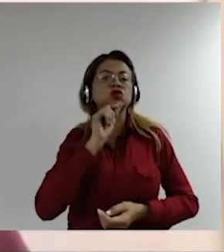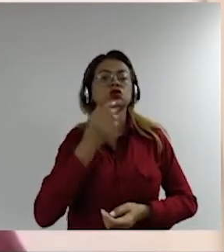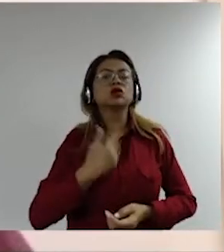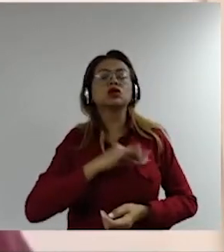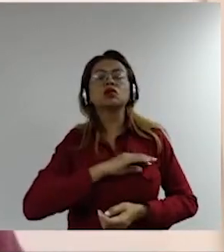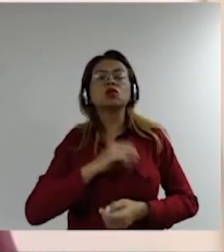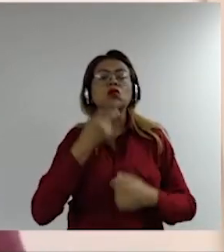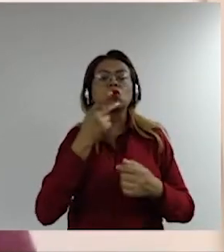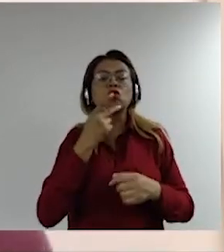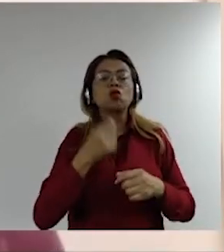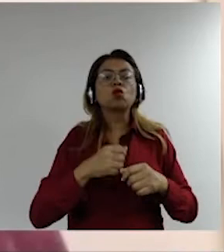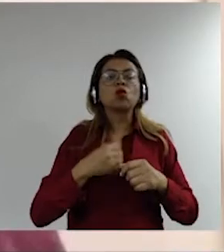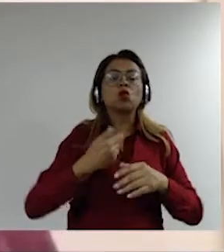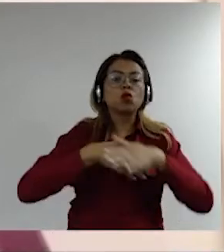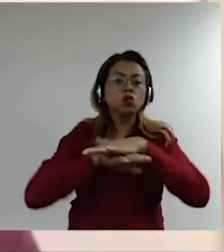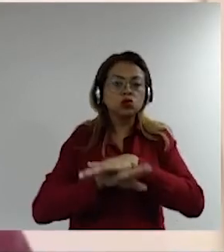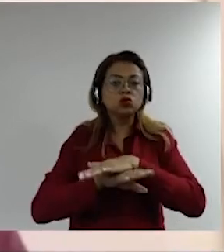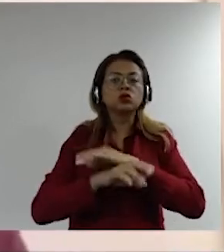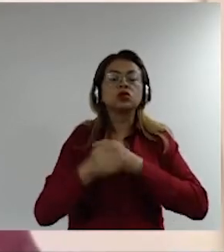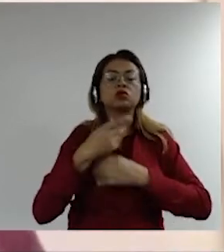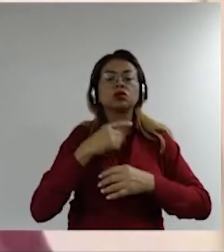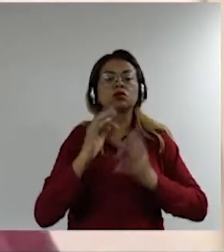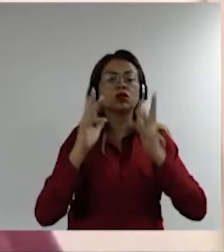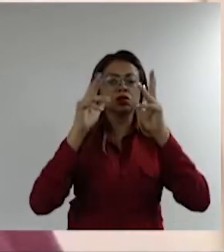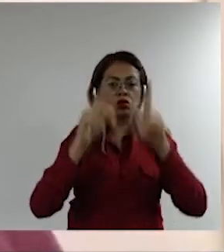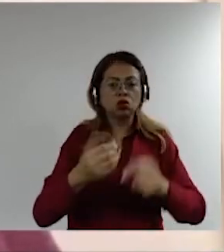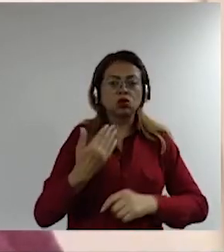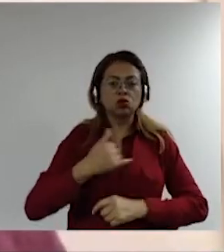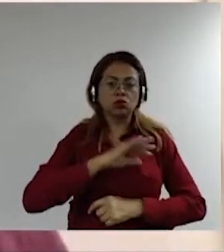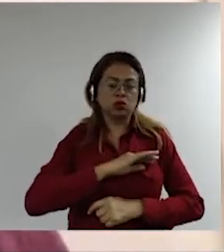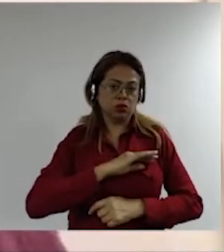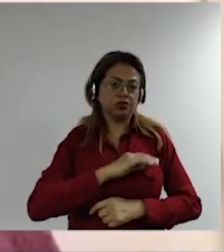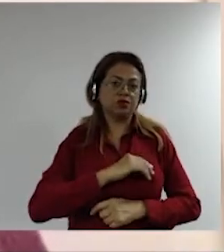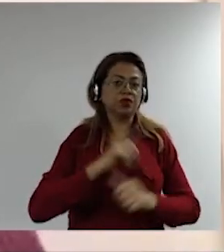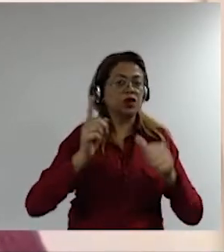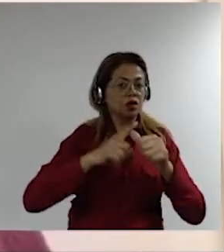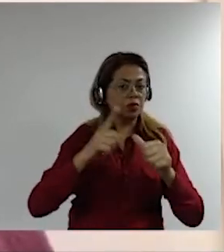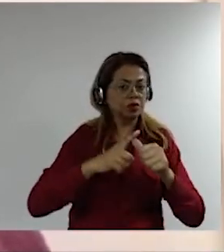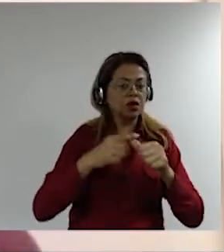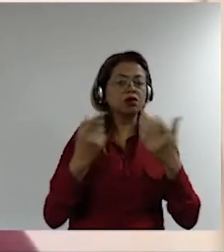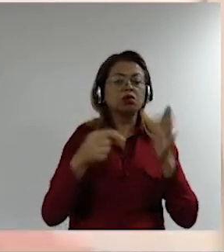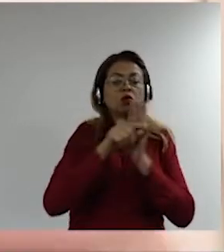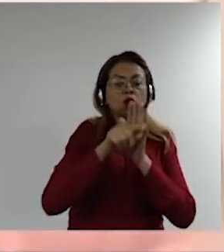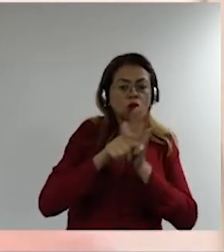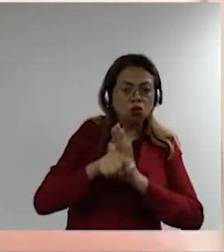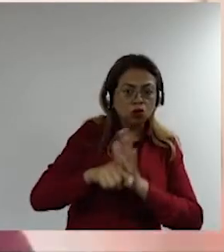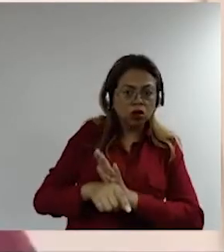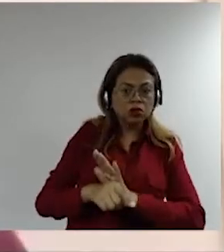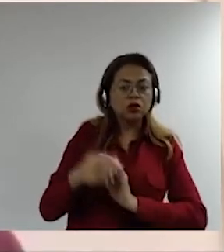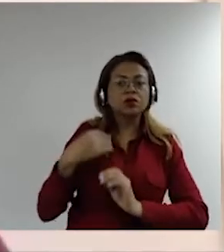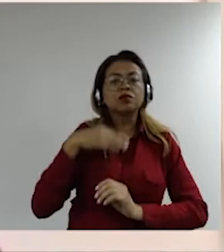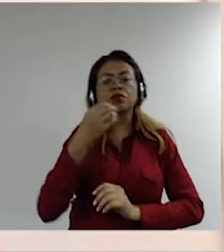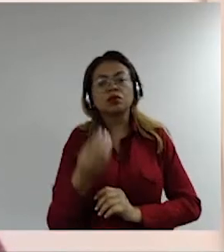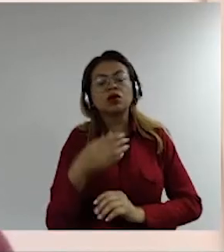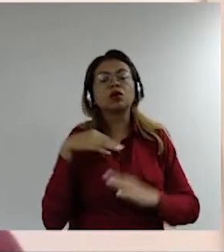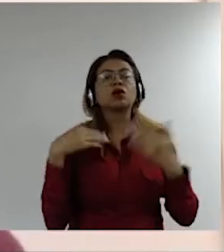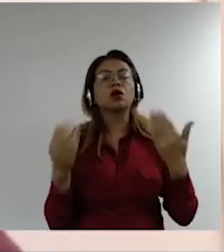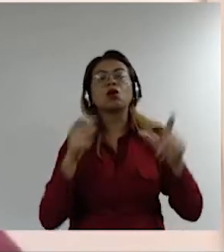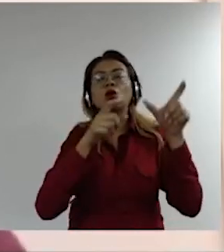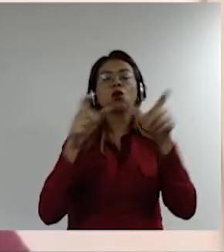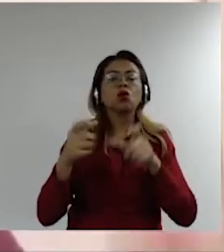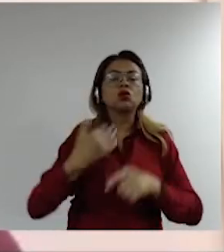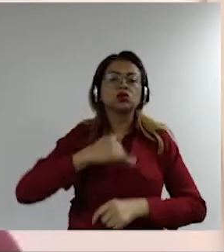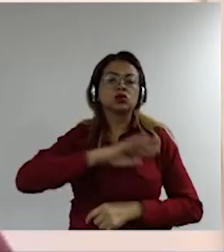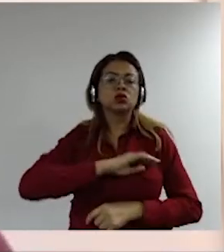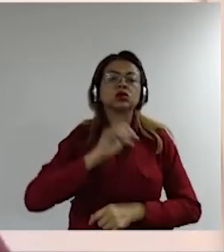costuma funcionar para todos em situações como as nossas? Primeiro, o diagnóstico, né? Tomar o termômetro, saber onde estamos,